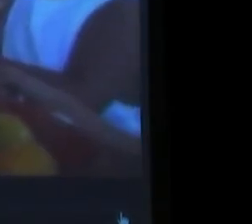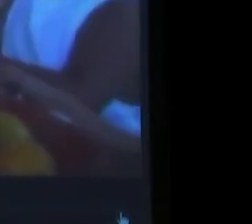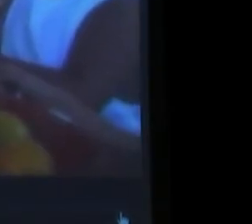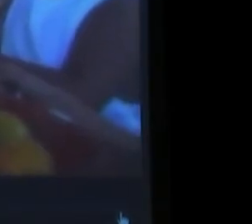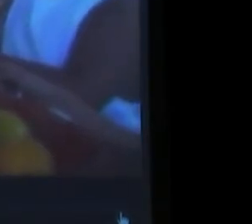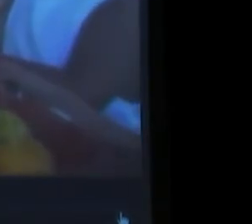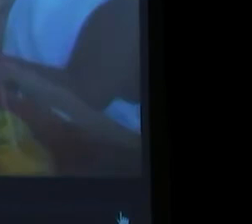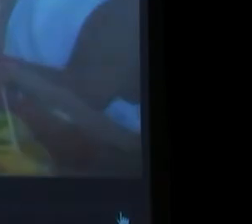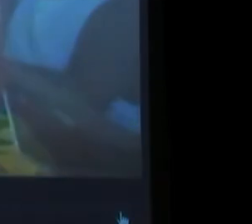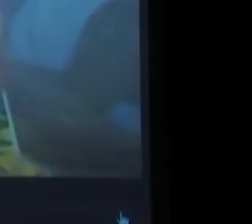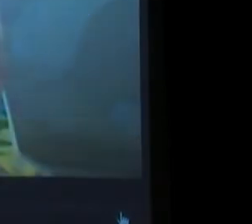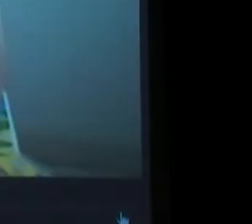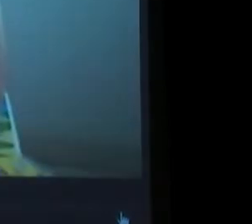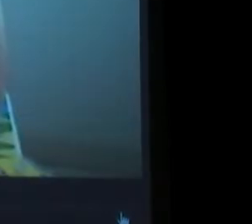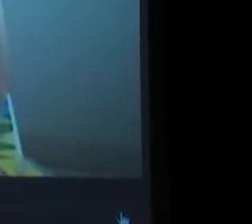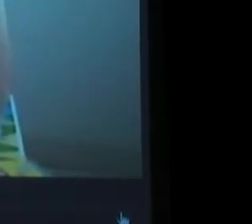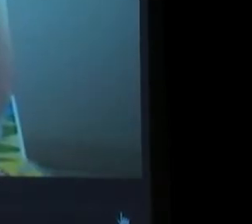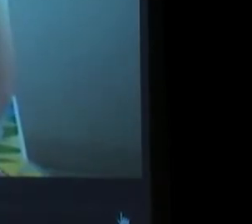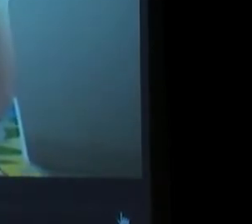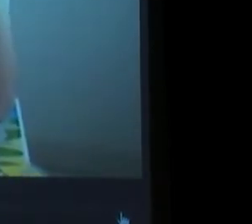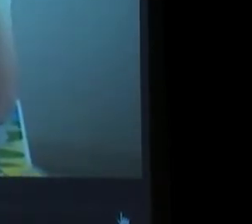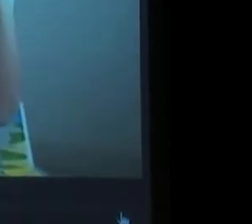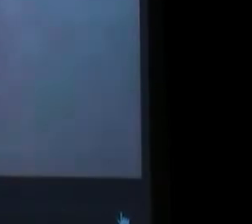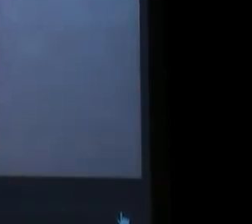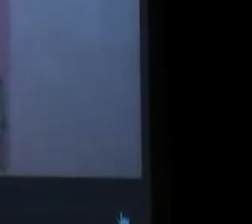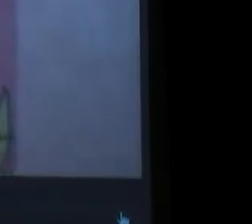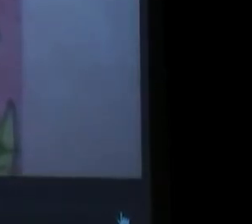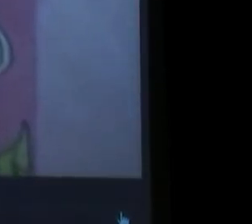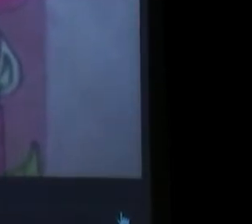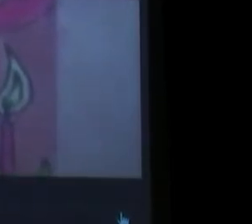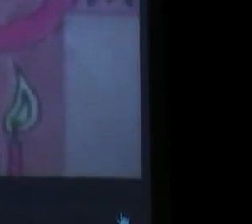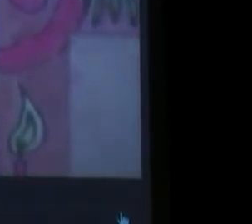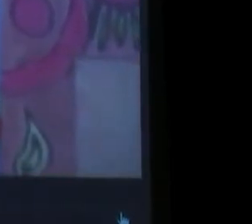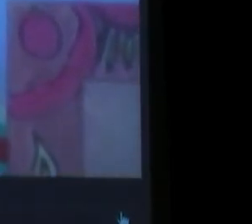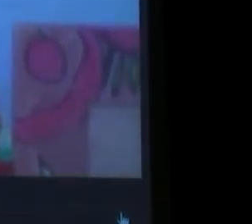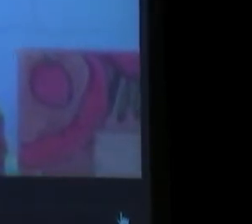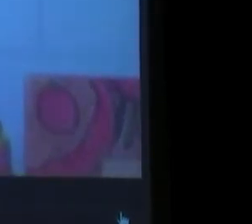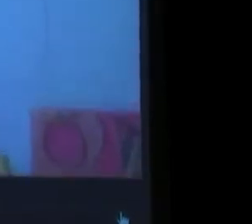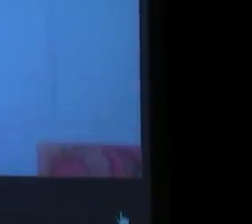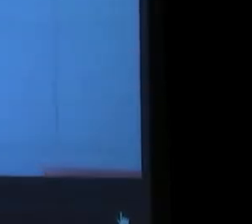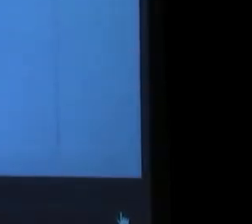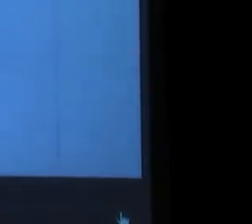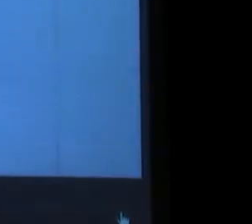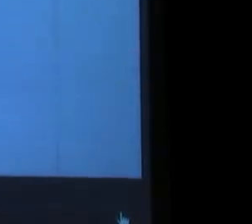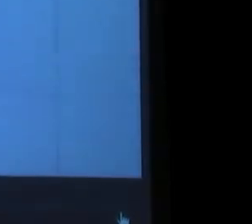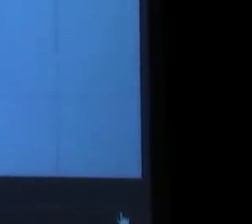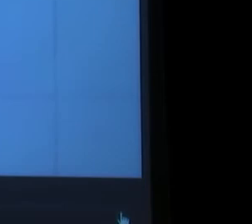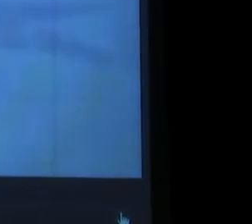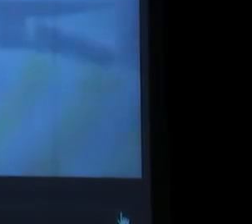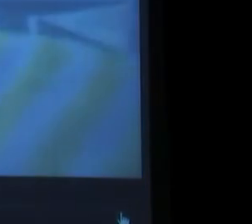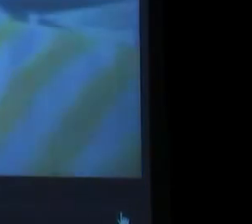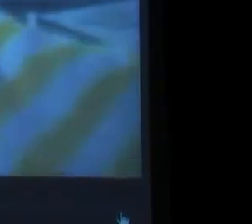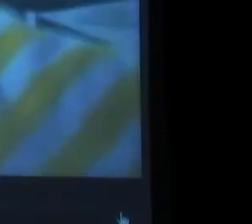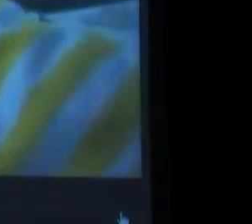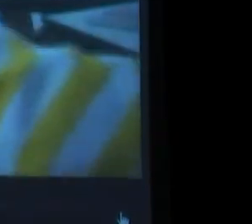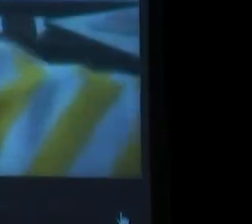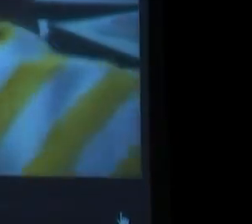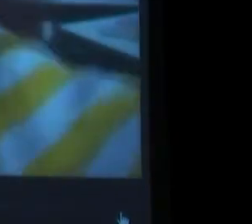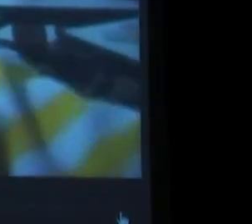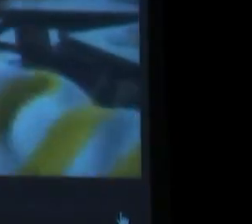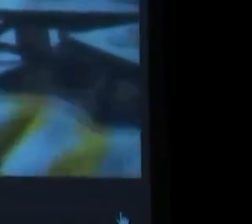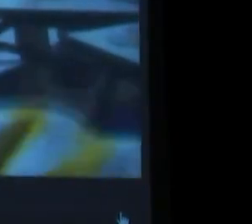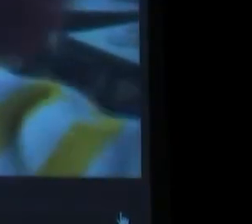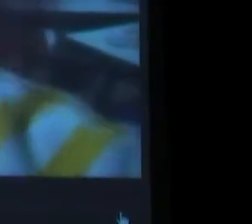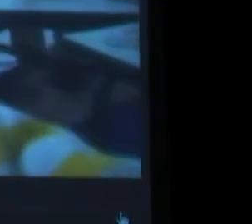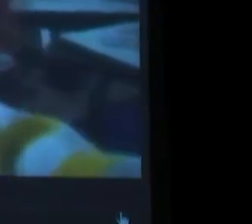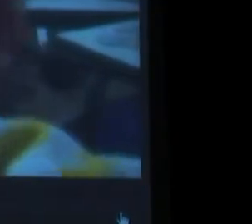então, desenvolve um trabalho escolar com apoio terapêutico para atender seus alunos, garantindo a inclusão de todos em seu